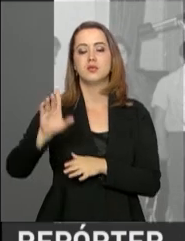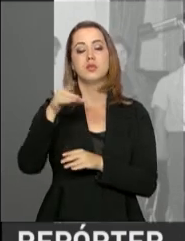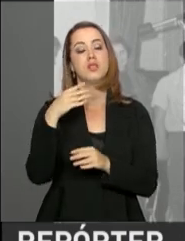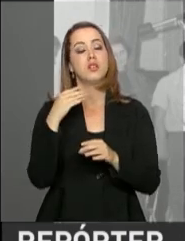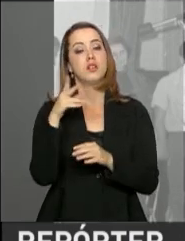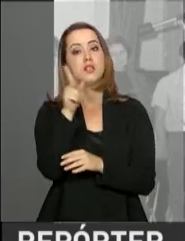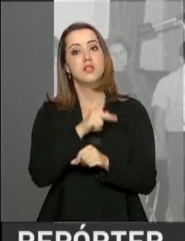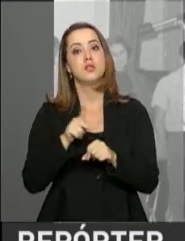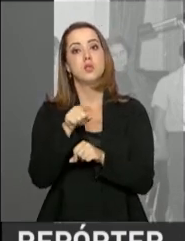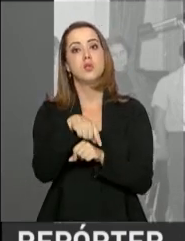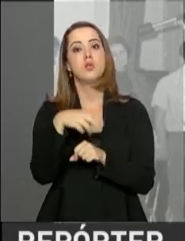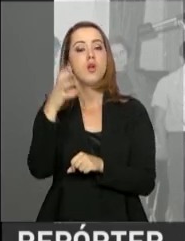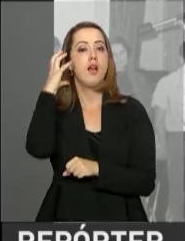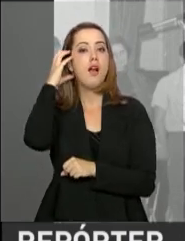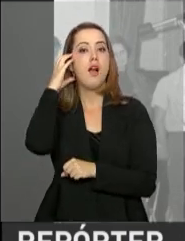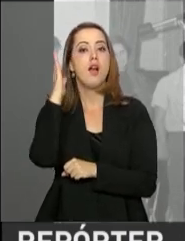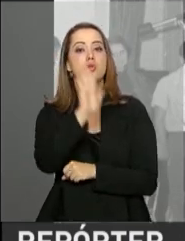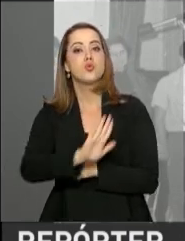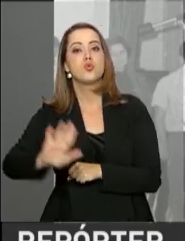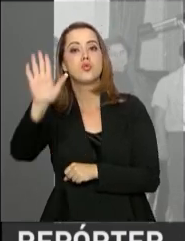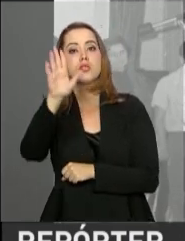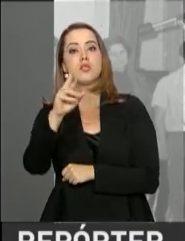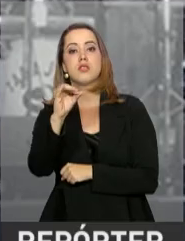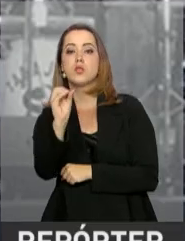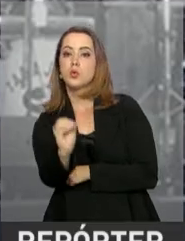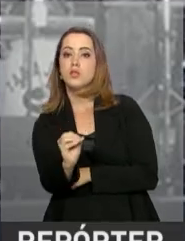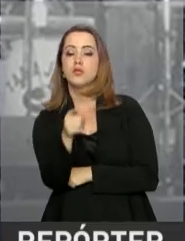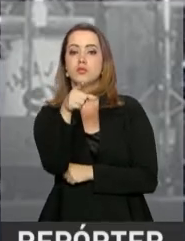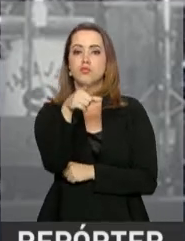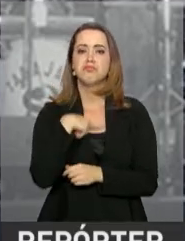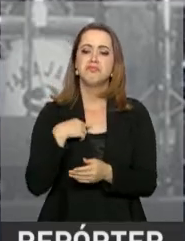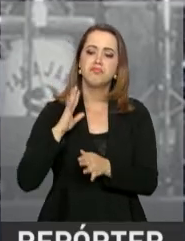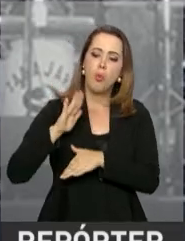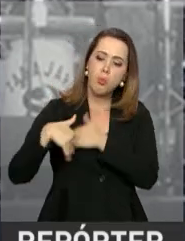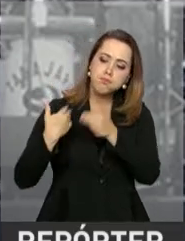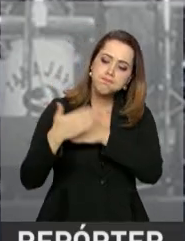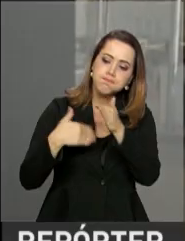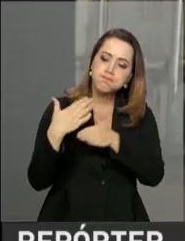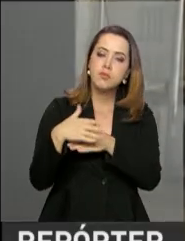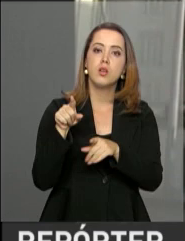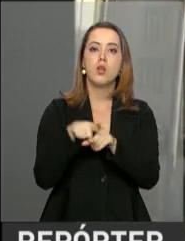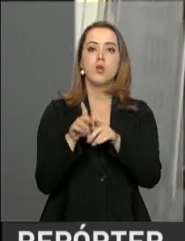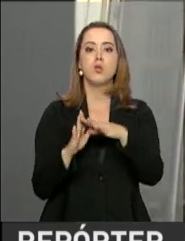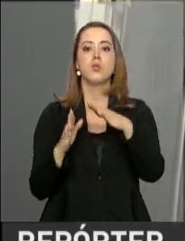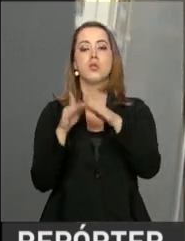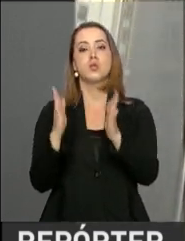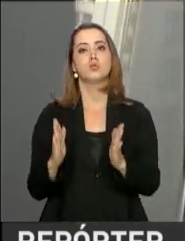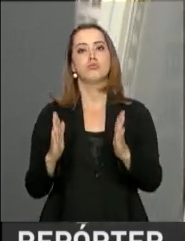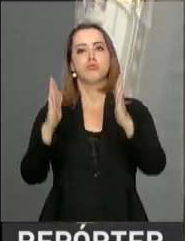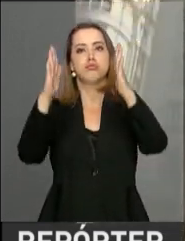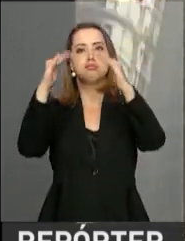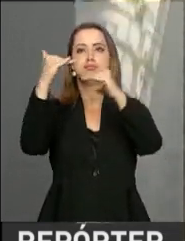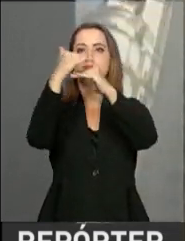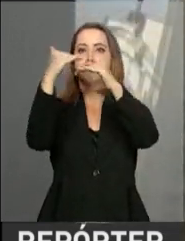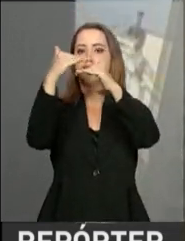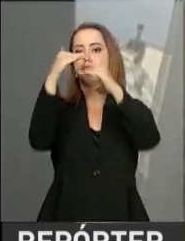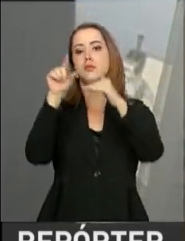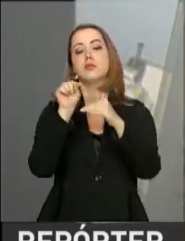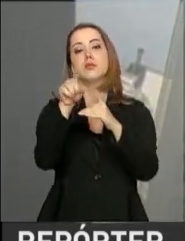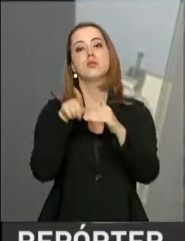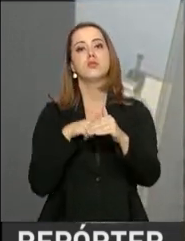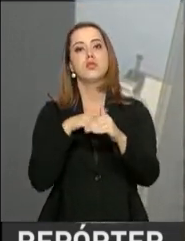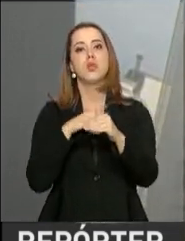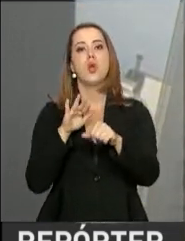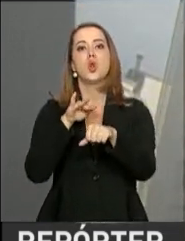rádio Nacional do Rio de Janeiro por muitas décadas a Rádio Nacional funcionou nos últimos andares deste prédio na praça Mauá chamado